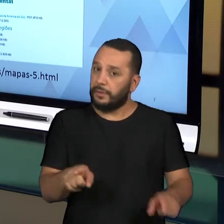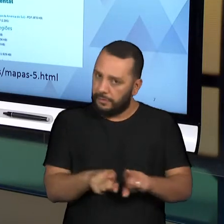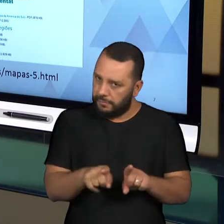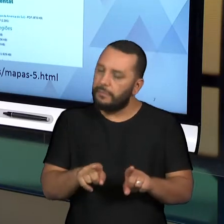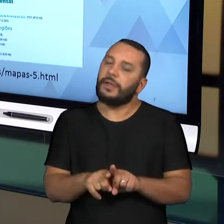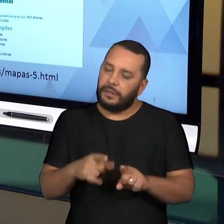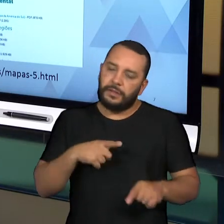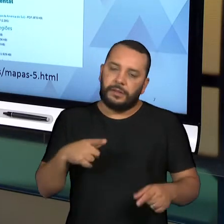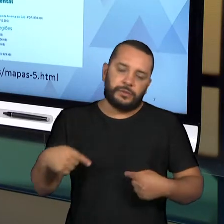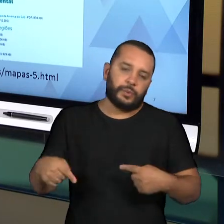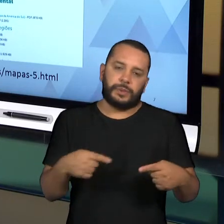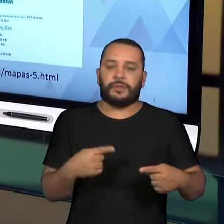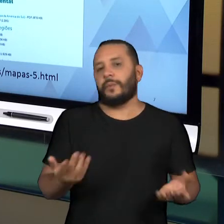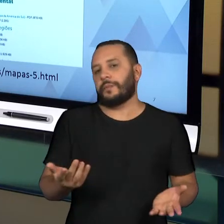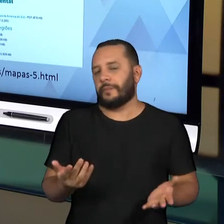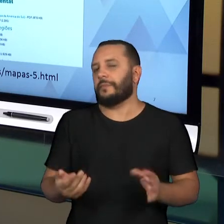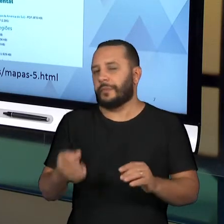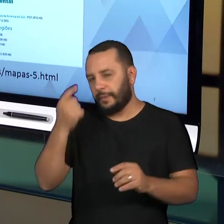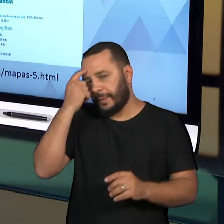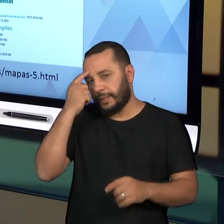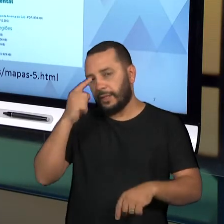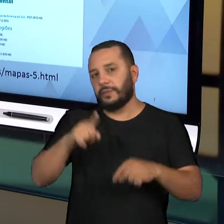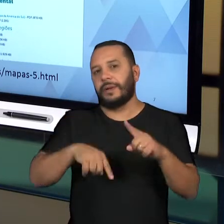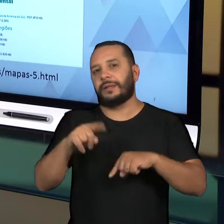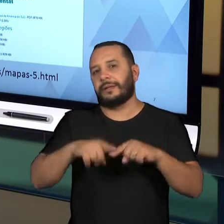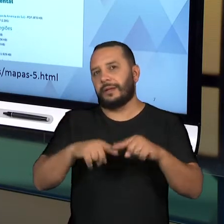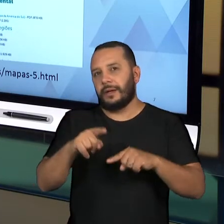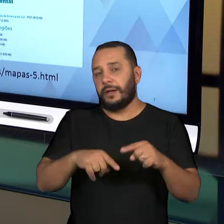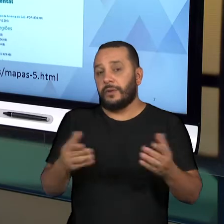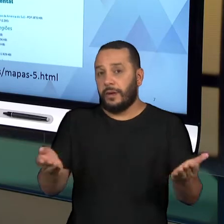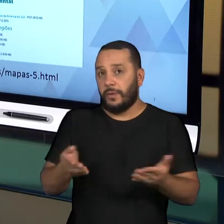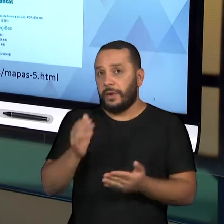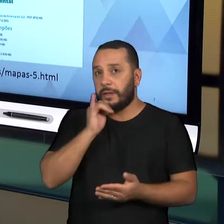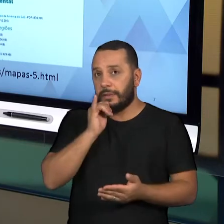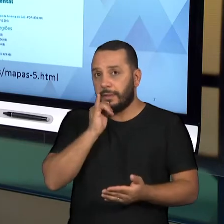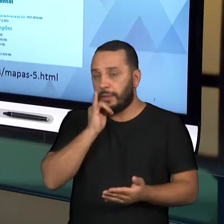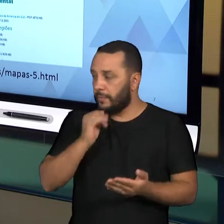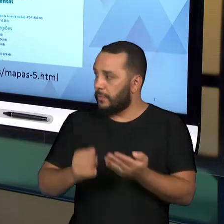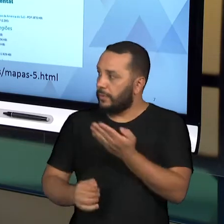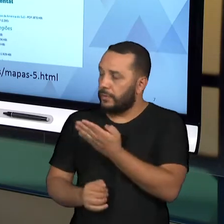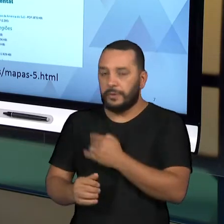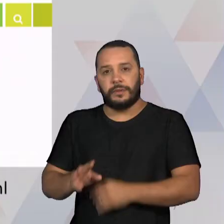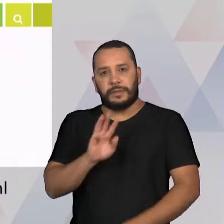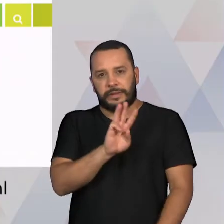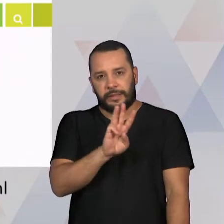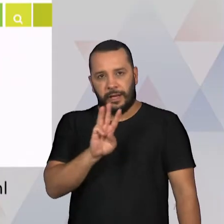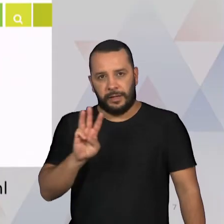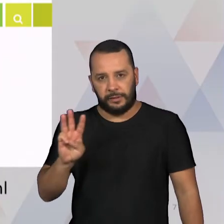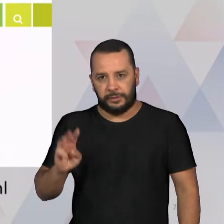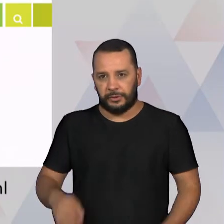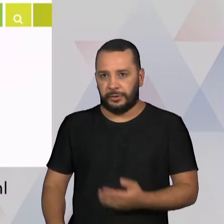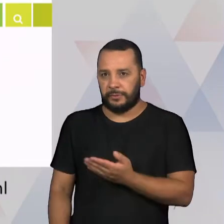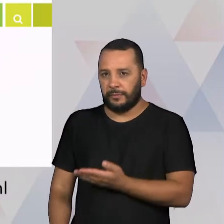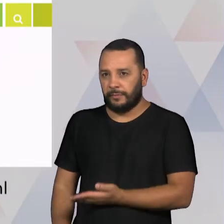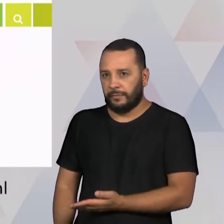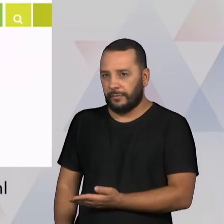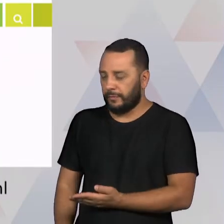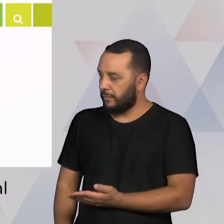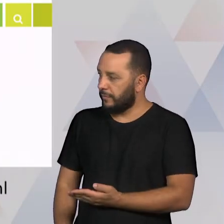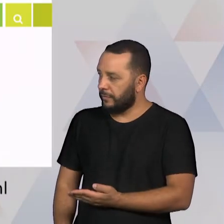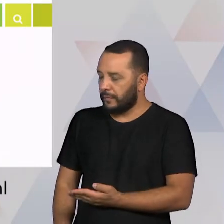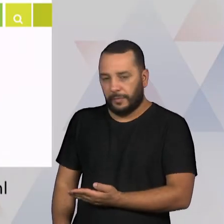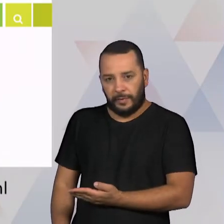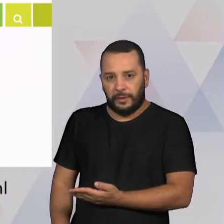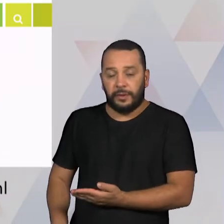utilizados no ensino oi tia eu trago para vocês como exemplo um site que é do ibge